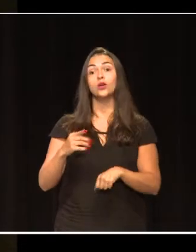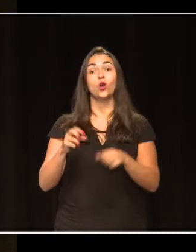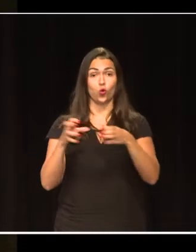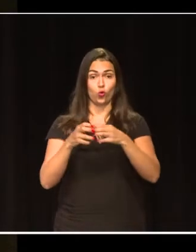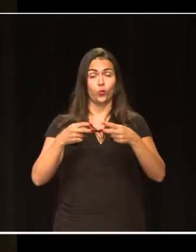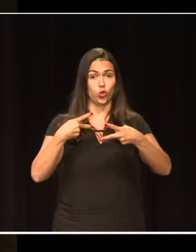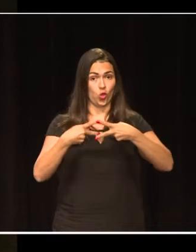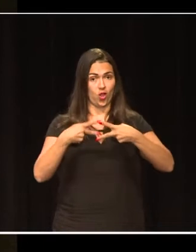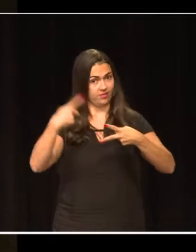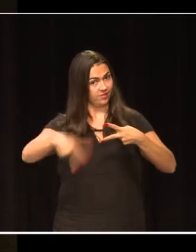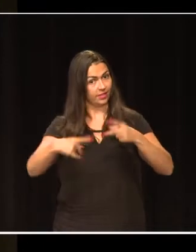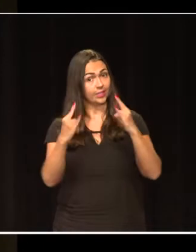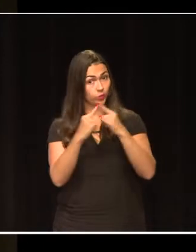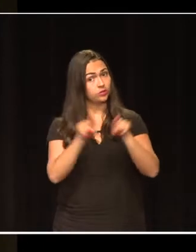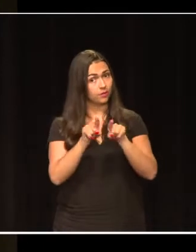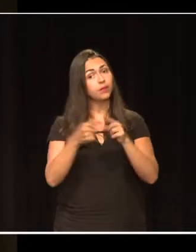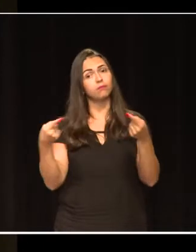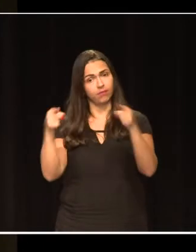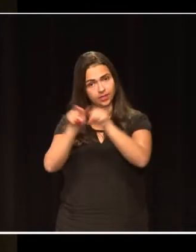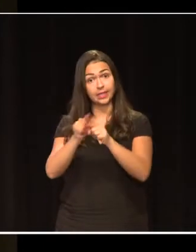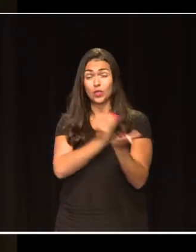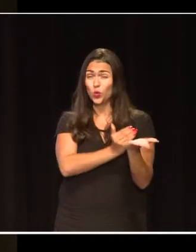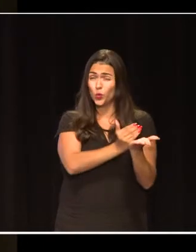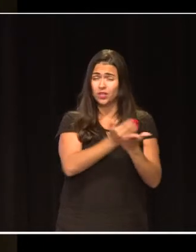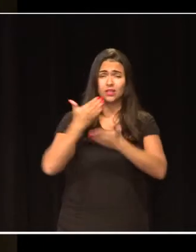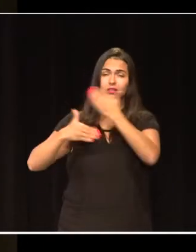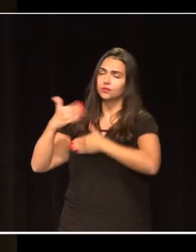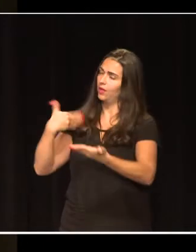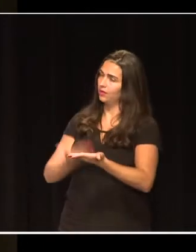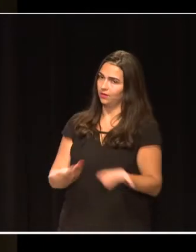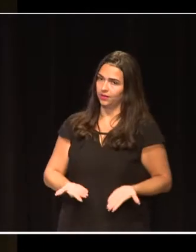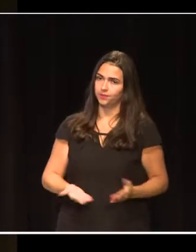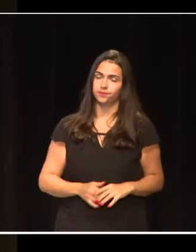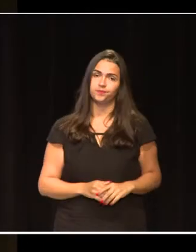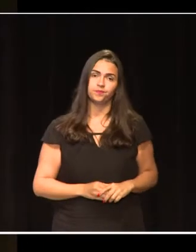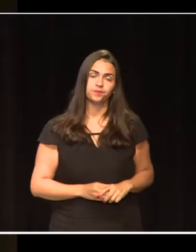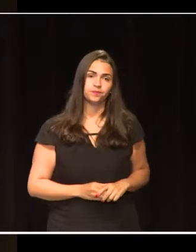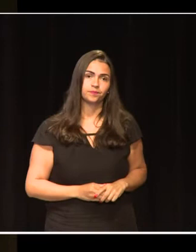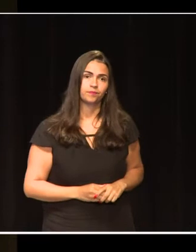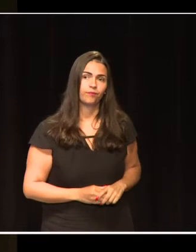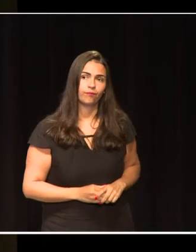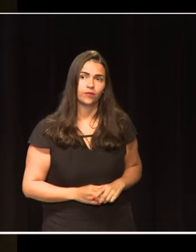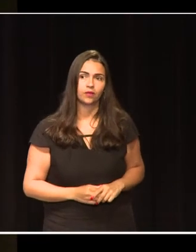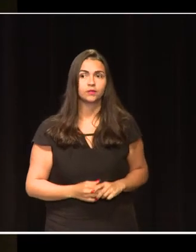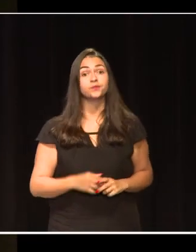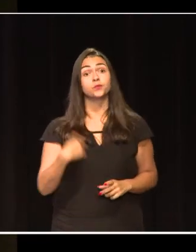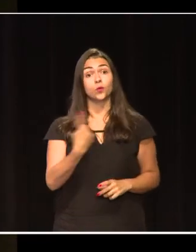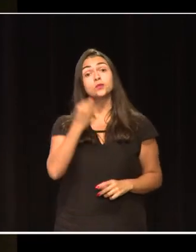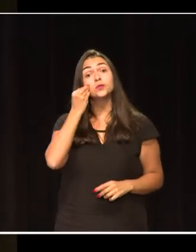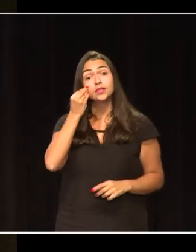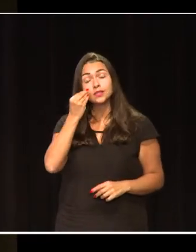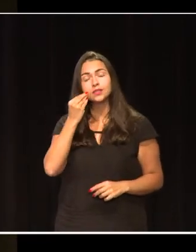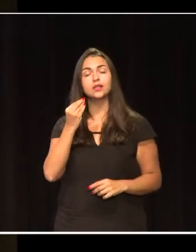envolvido nessa parceria desde o início. A gente está tentando uma parceria com o